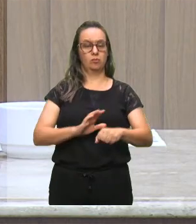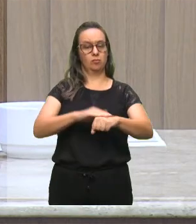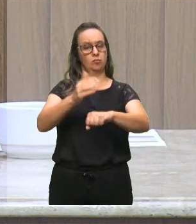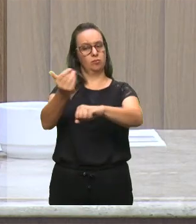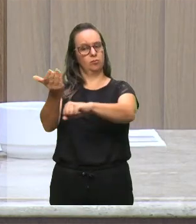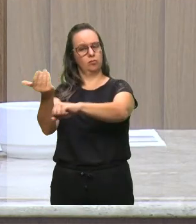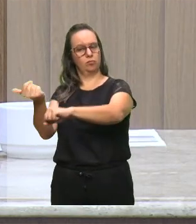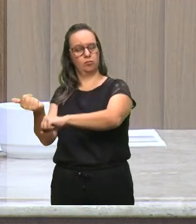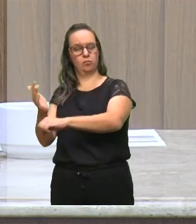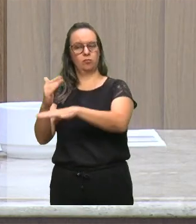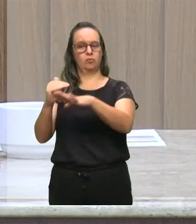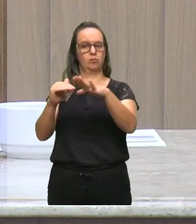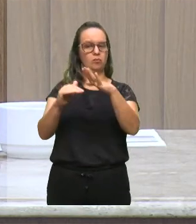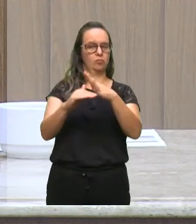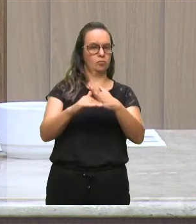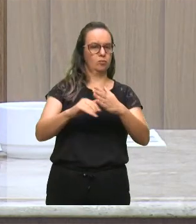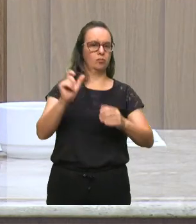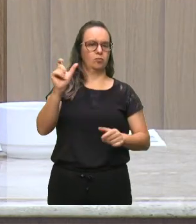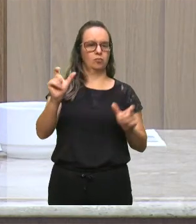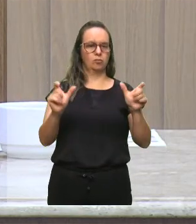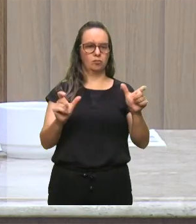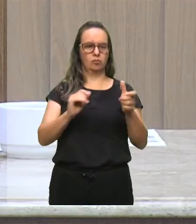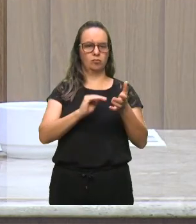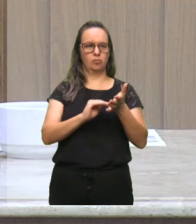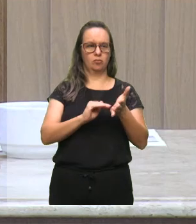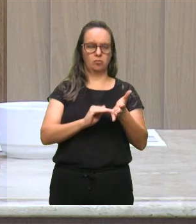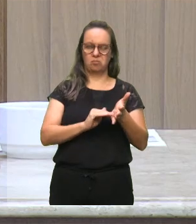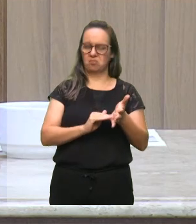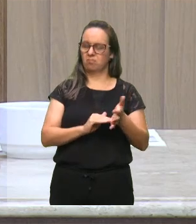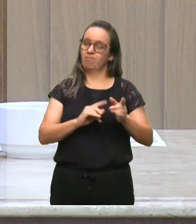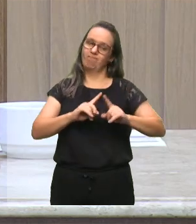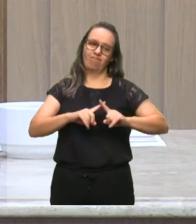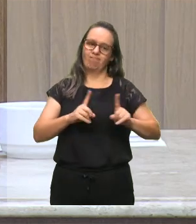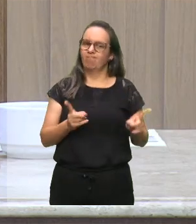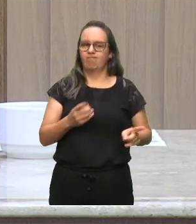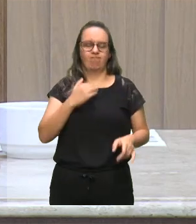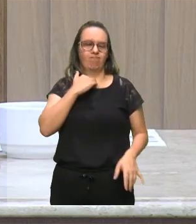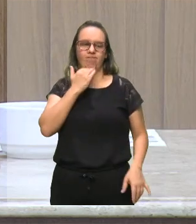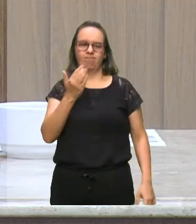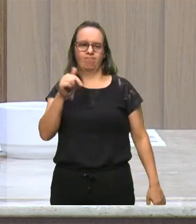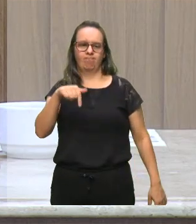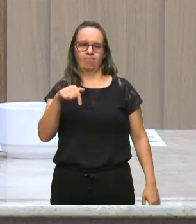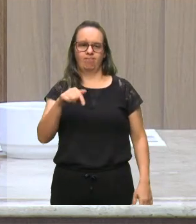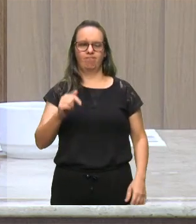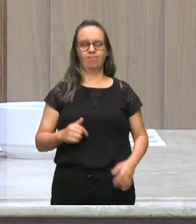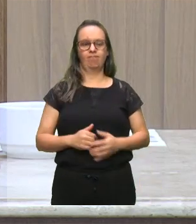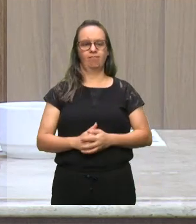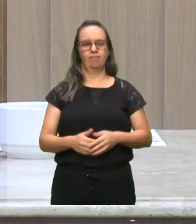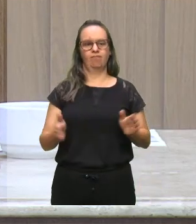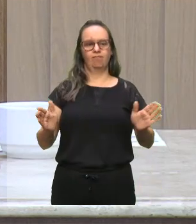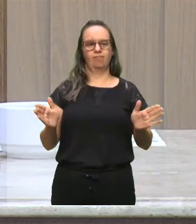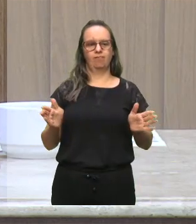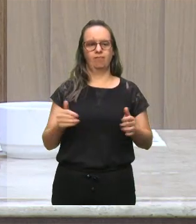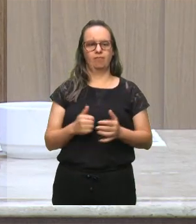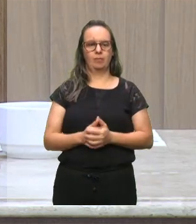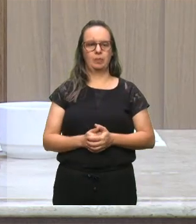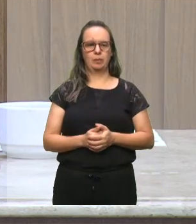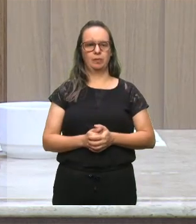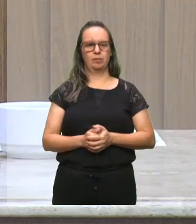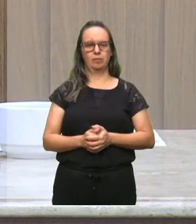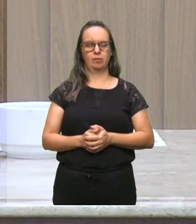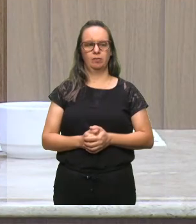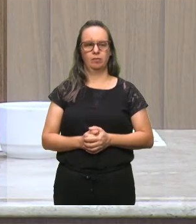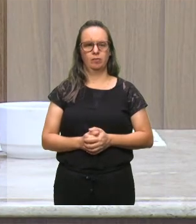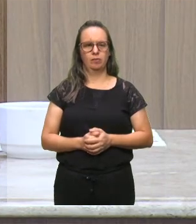aqui eles estivessem, mas, infelizmente, nenhum deles se faz presente. Passaremos agora ao uso da palavra pelo inscrito, uso